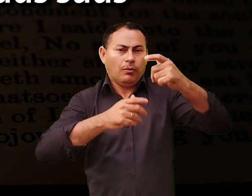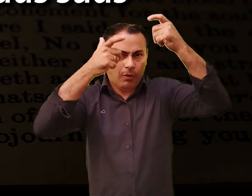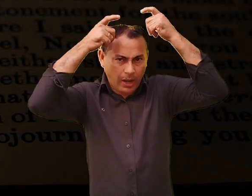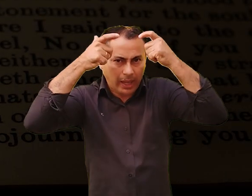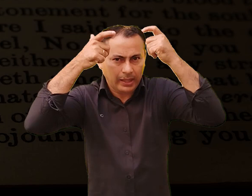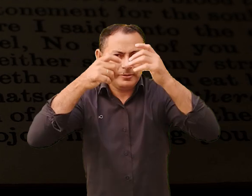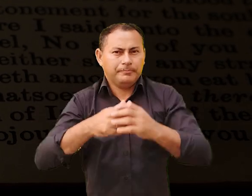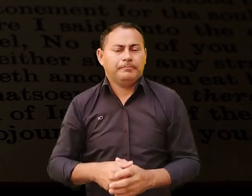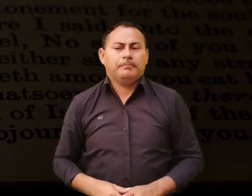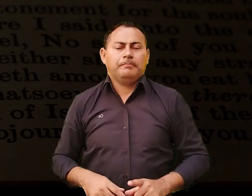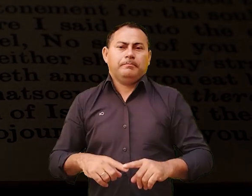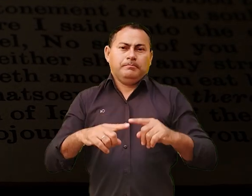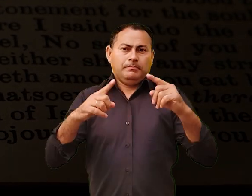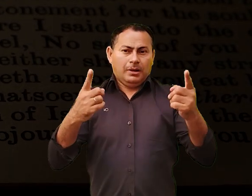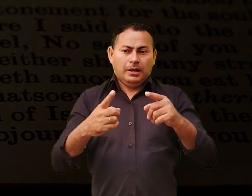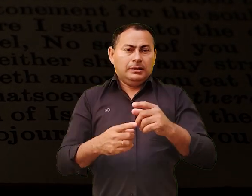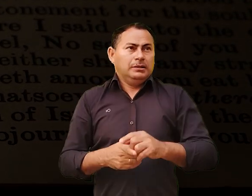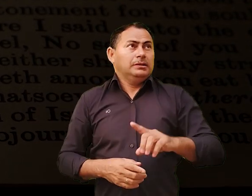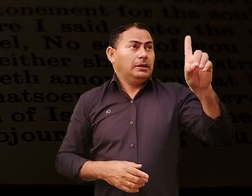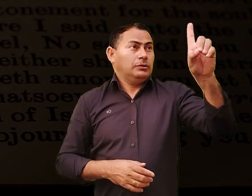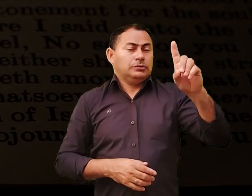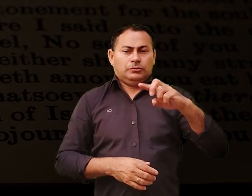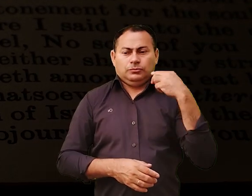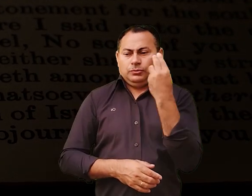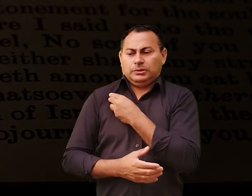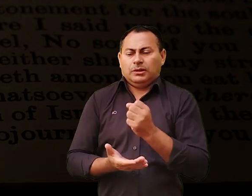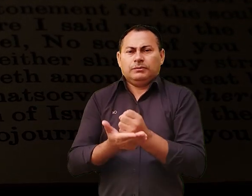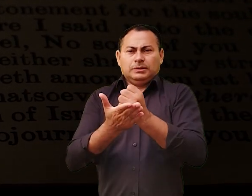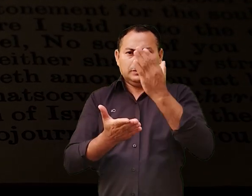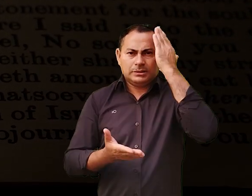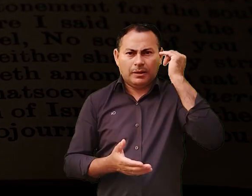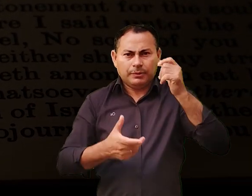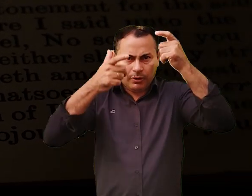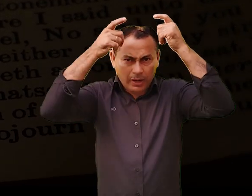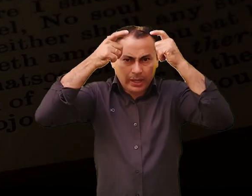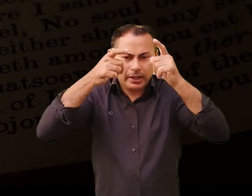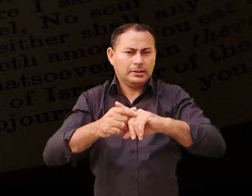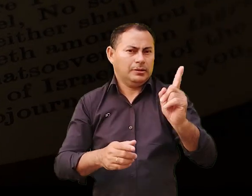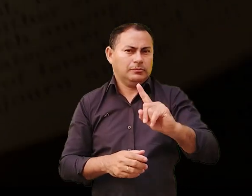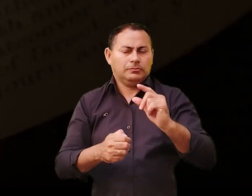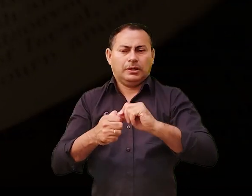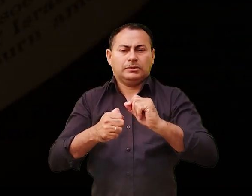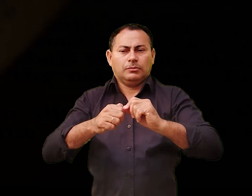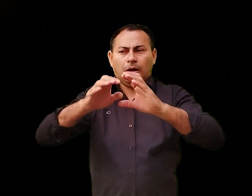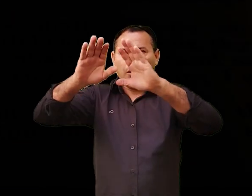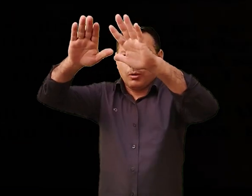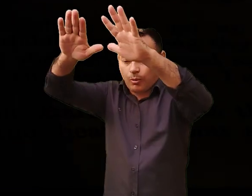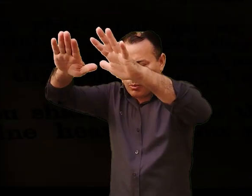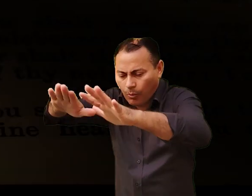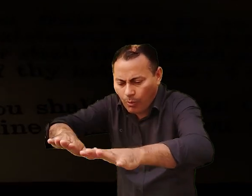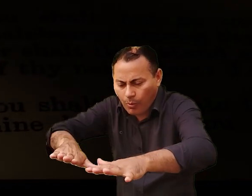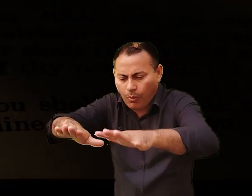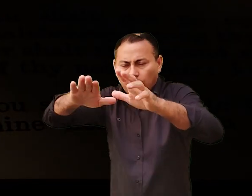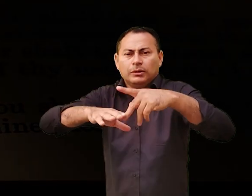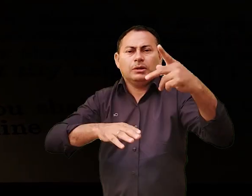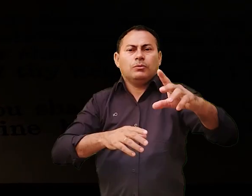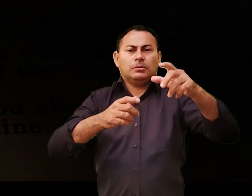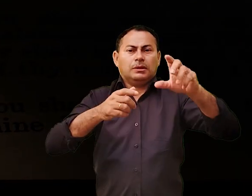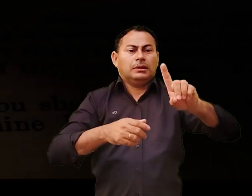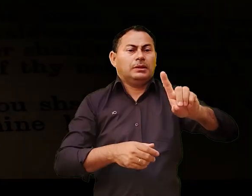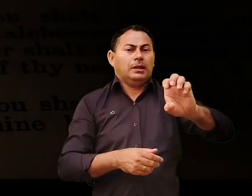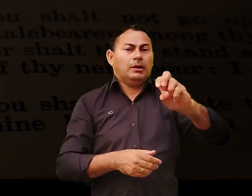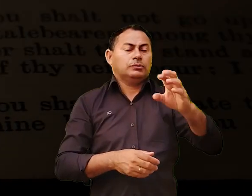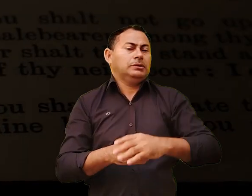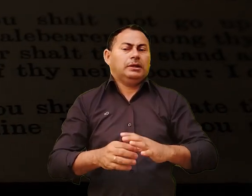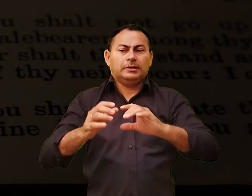rei. Mas, se ele não nos livrar, saiba, ó rei, que não prestaremos culto aos teus deuses, nem adoraremos